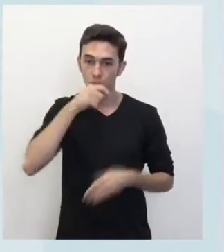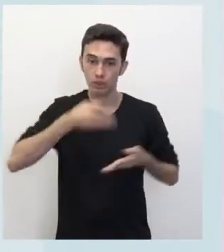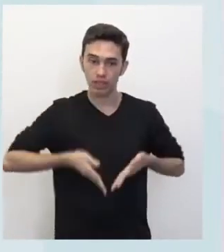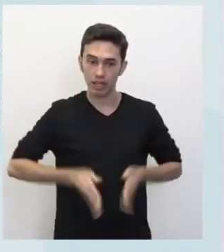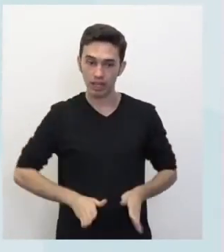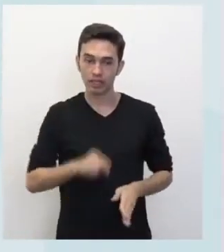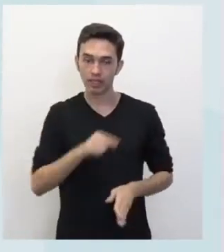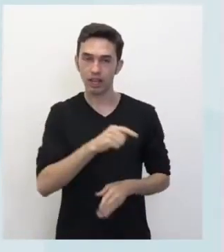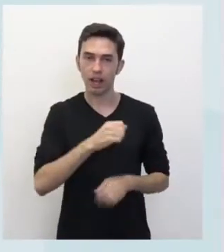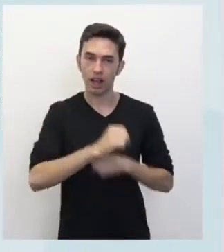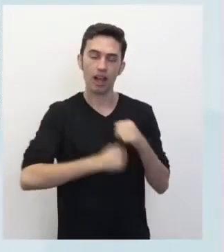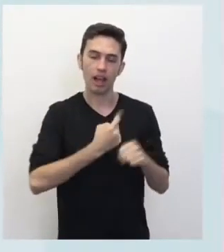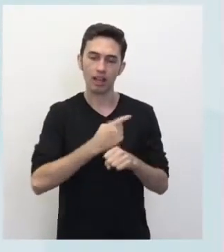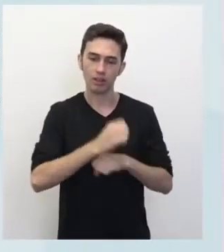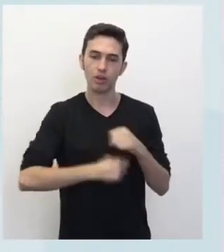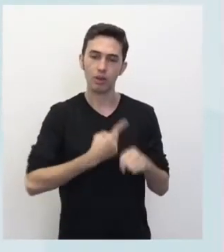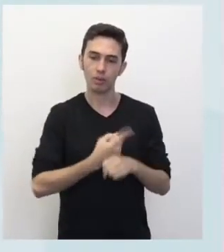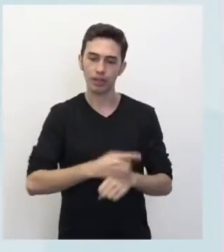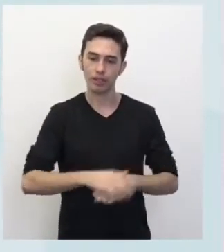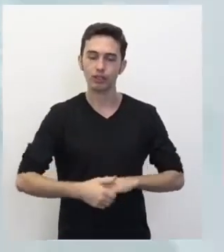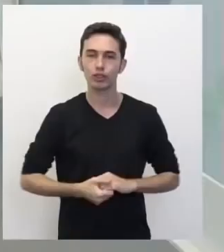Clima 2020.